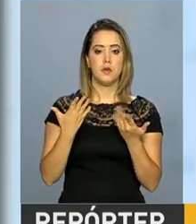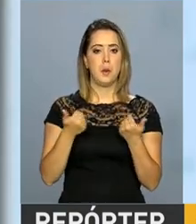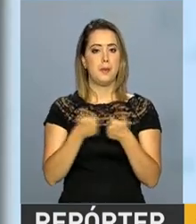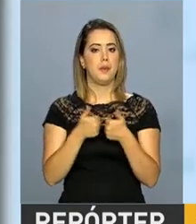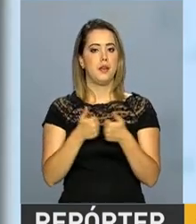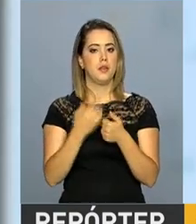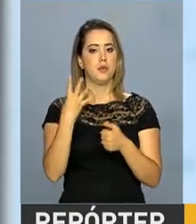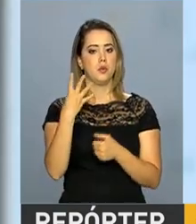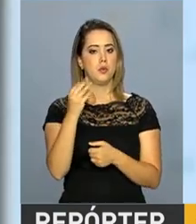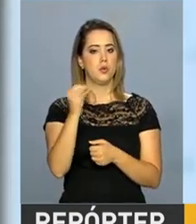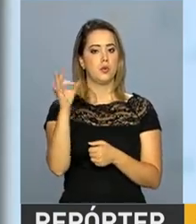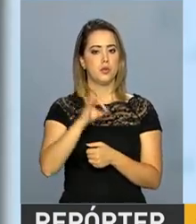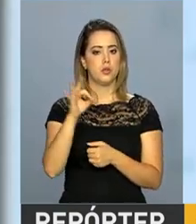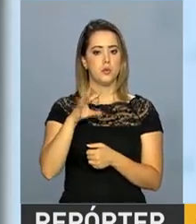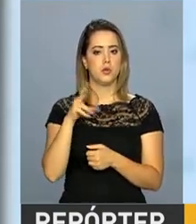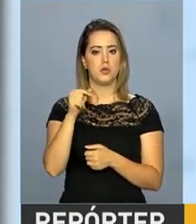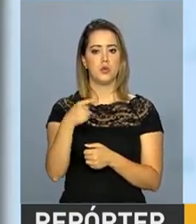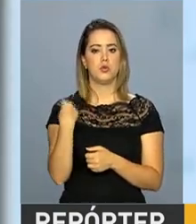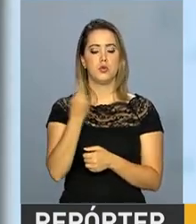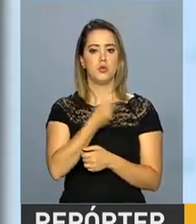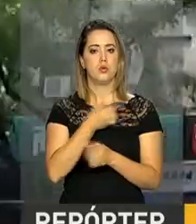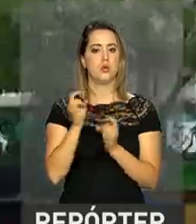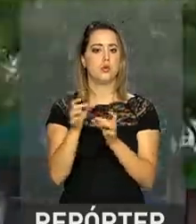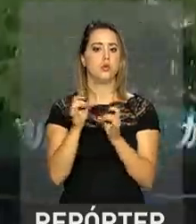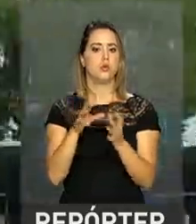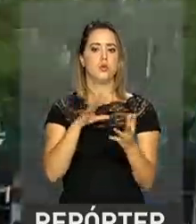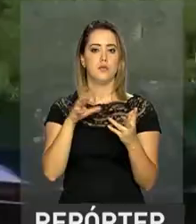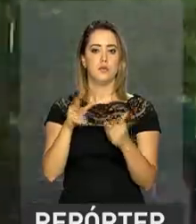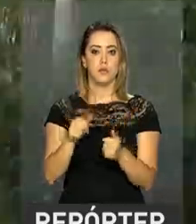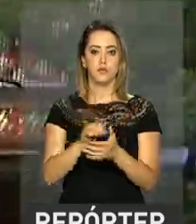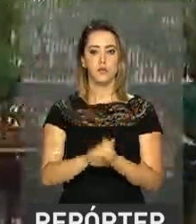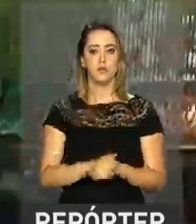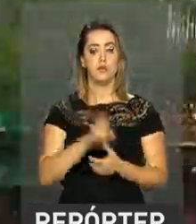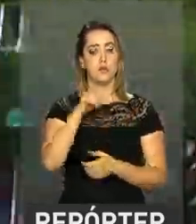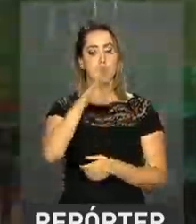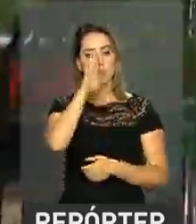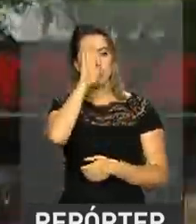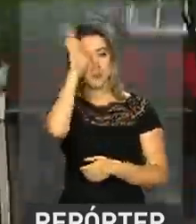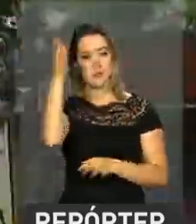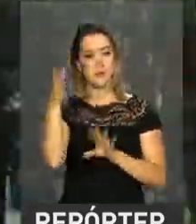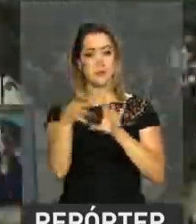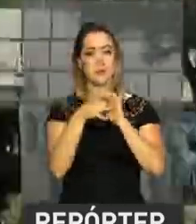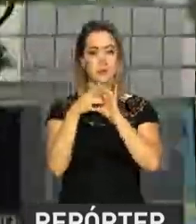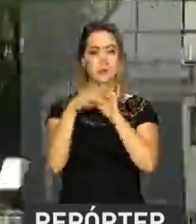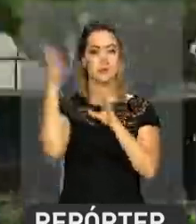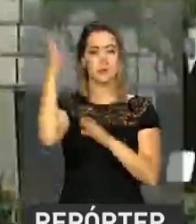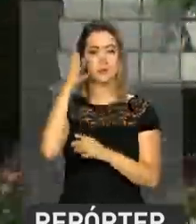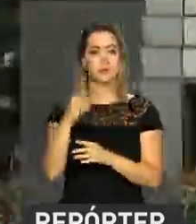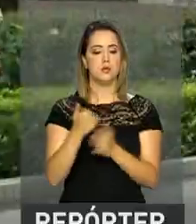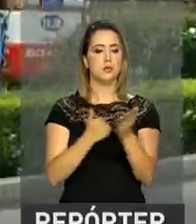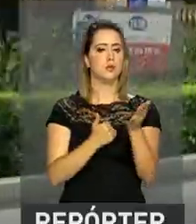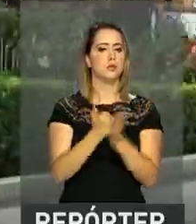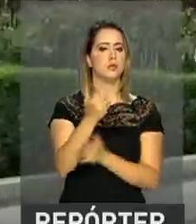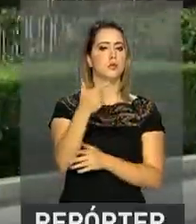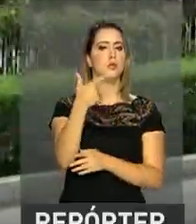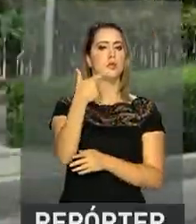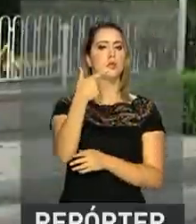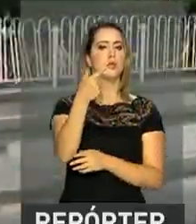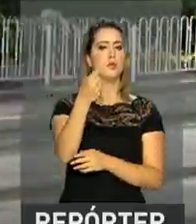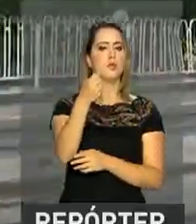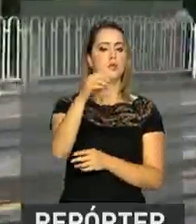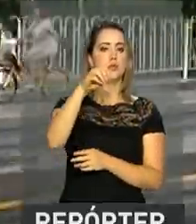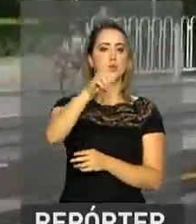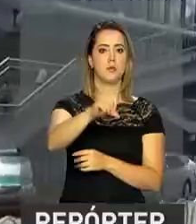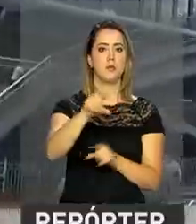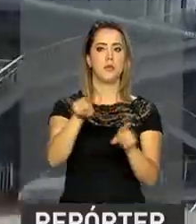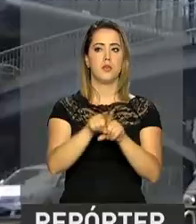de 40% de toda a demanda mundial. A China é a principal parceira comercial do Brasil desde 2009